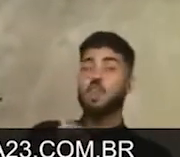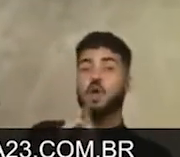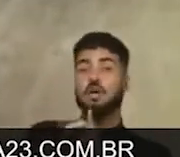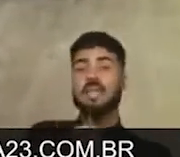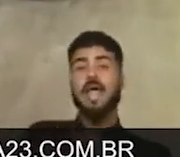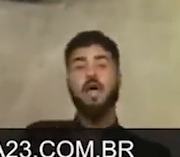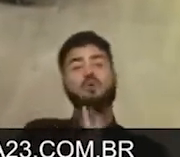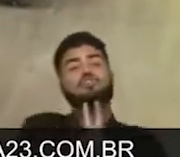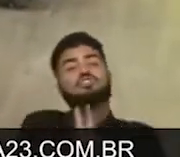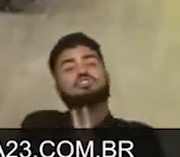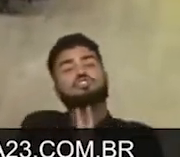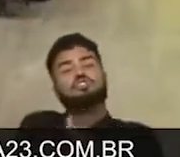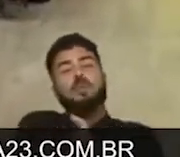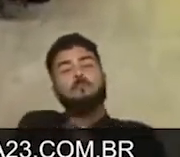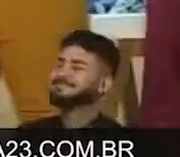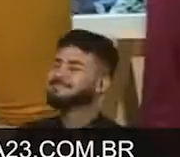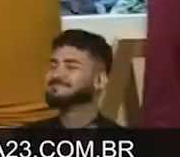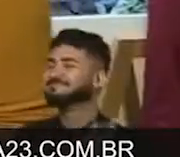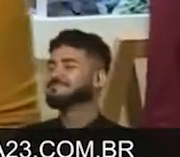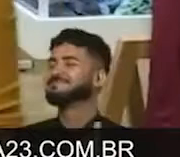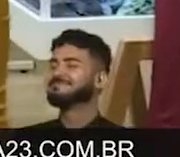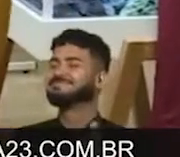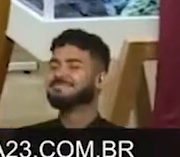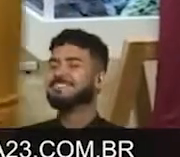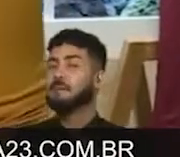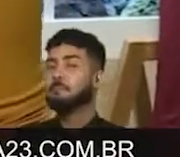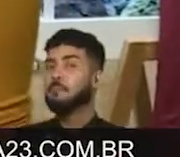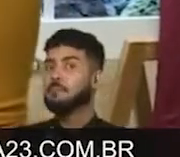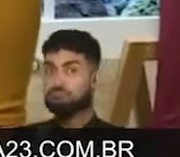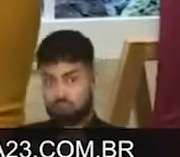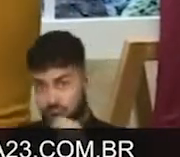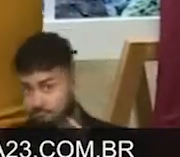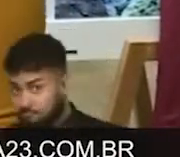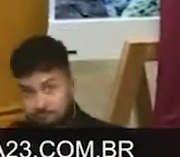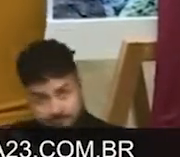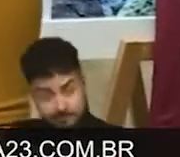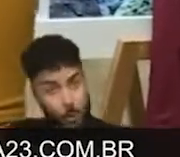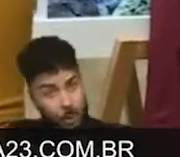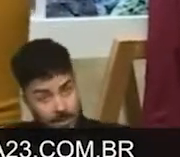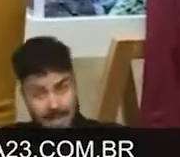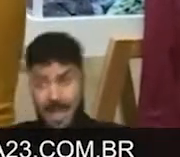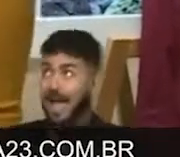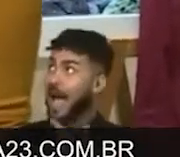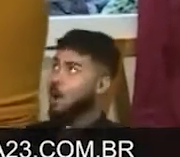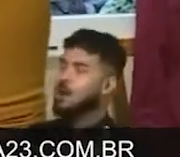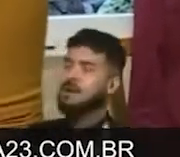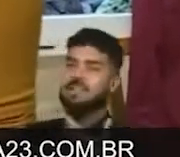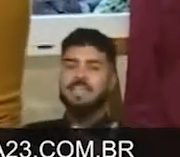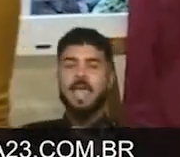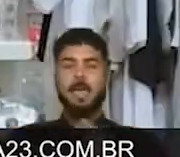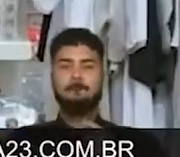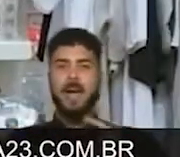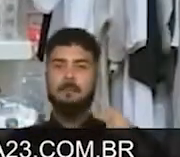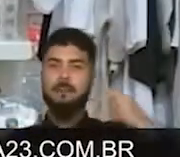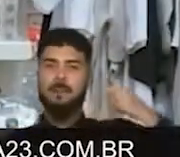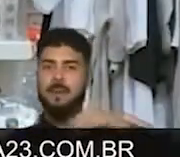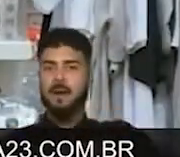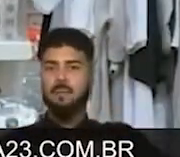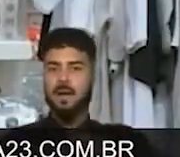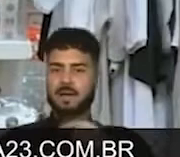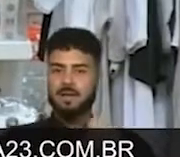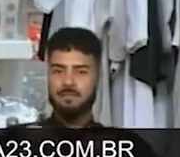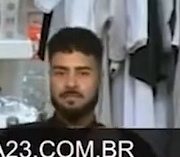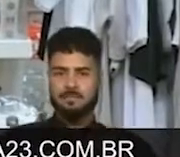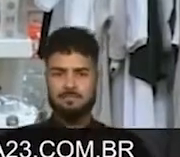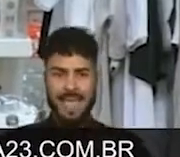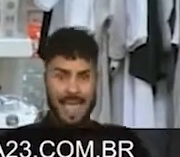funcionária temporária. Meses depois, ela foi contratada e já pensa em crescer na empresa. Essas oportunidades